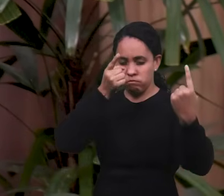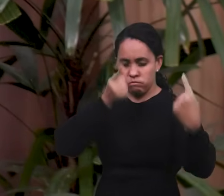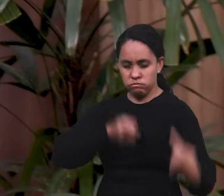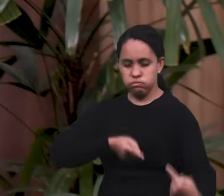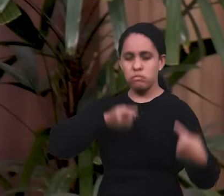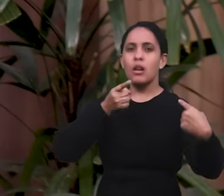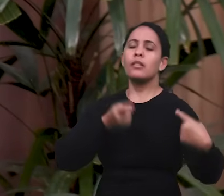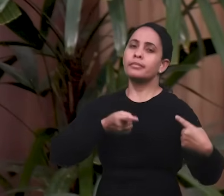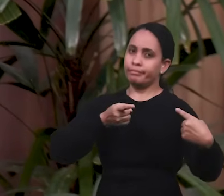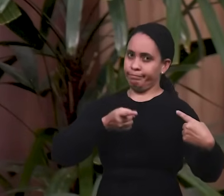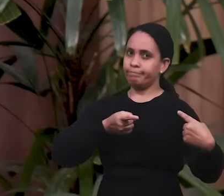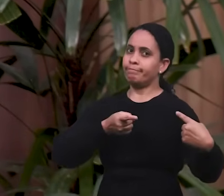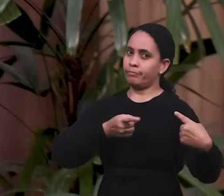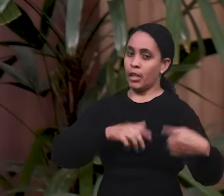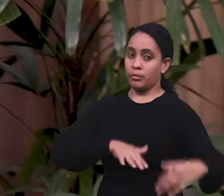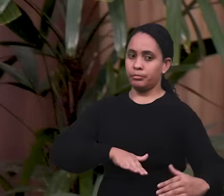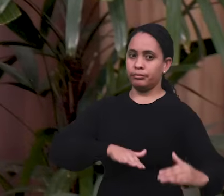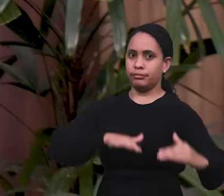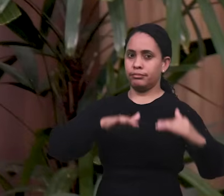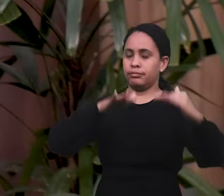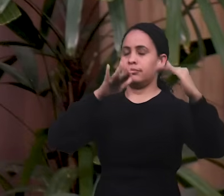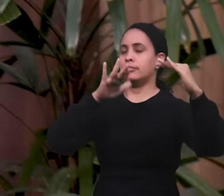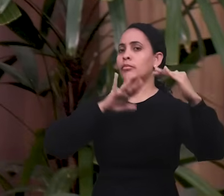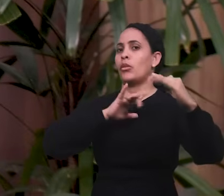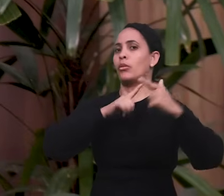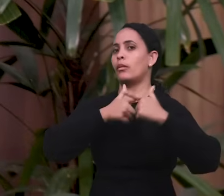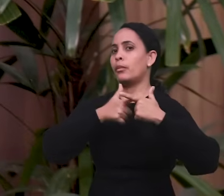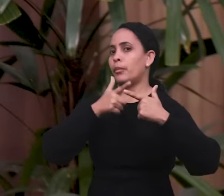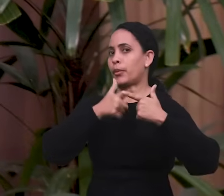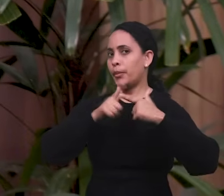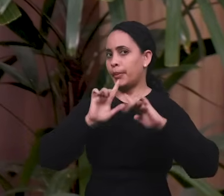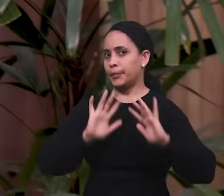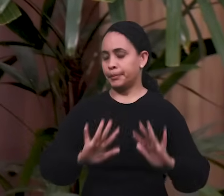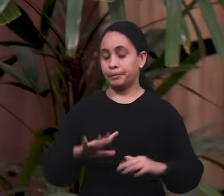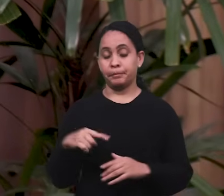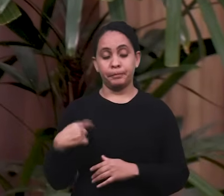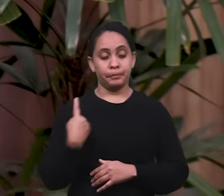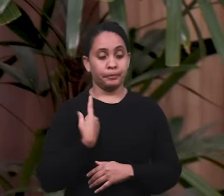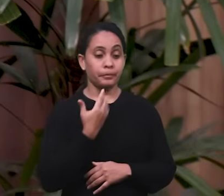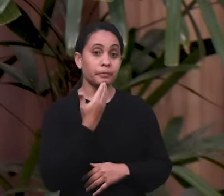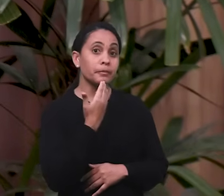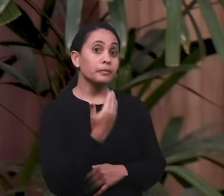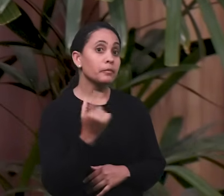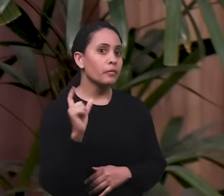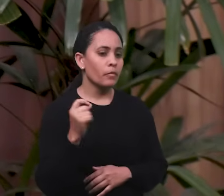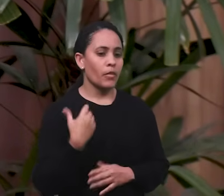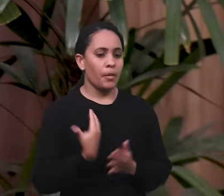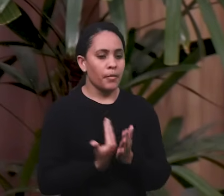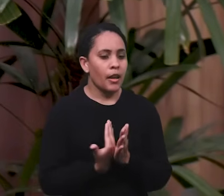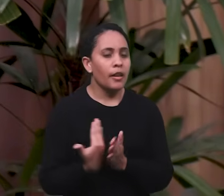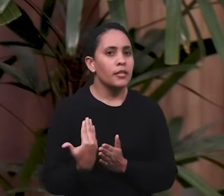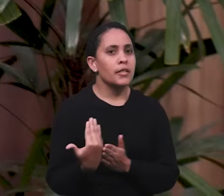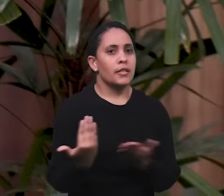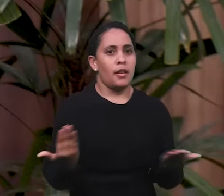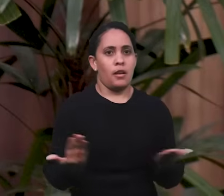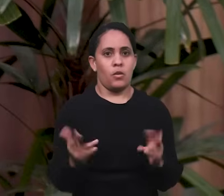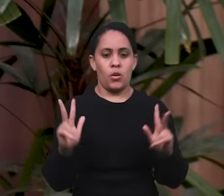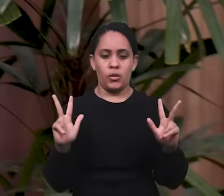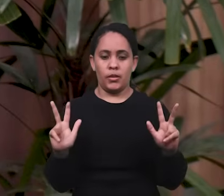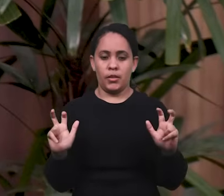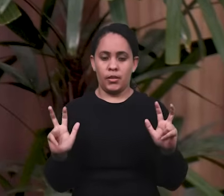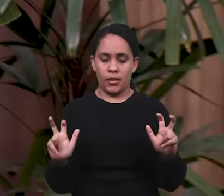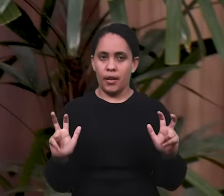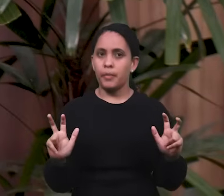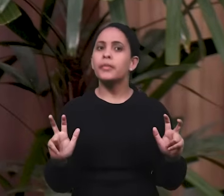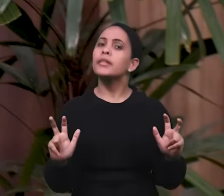rivalidade. E isso na vida adulta se torna um grande problema. Então, eu vou pedir para iniciarmos esses assuntos,